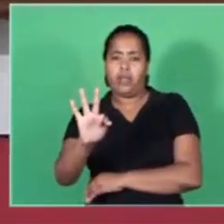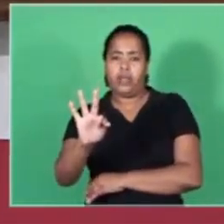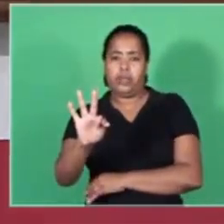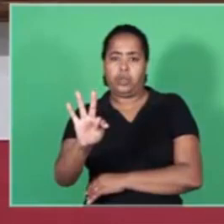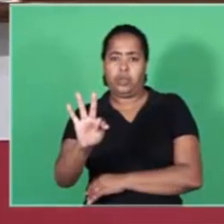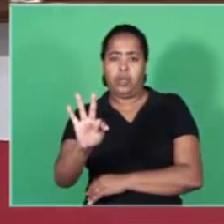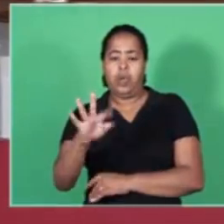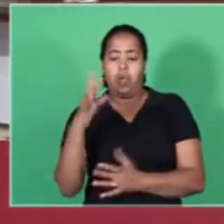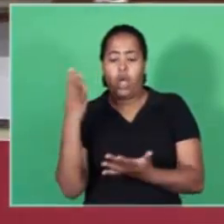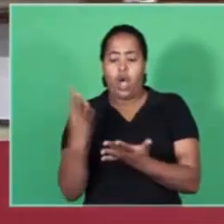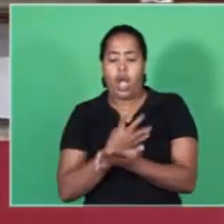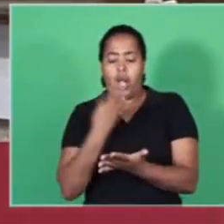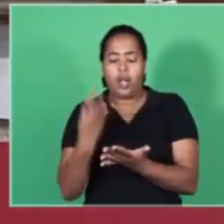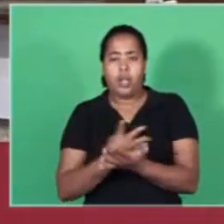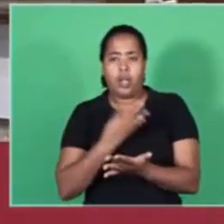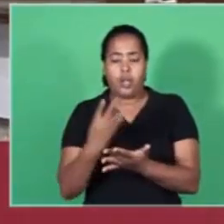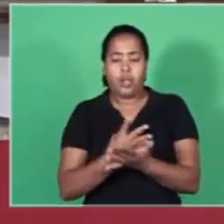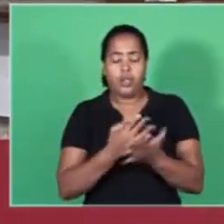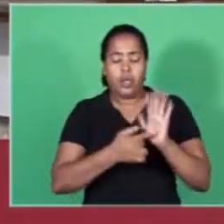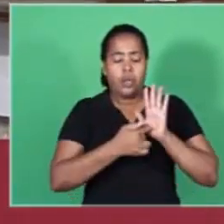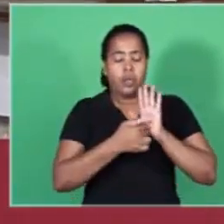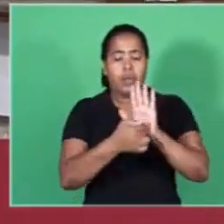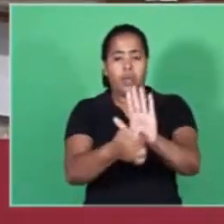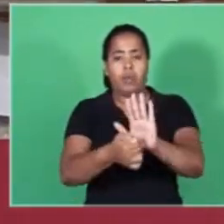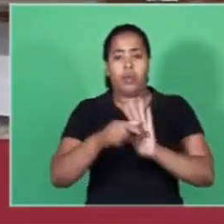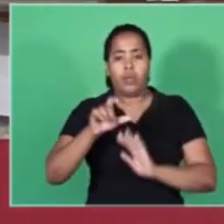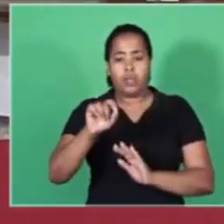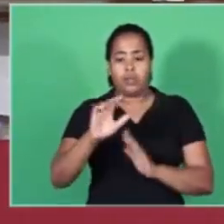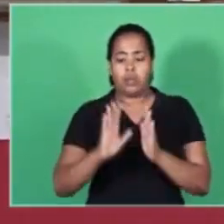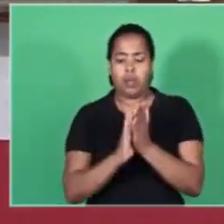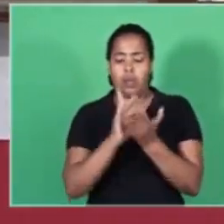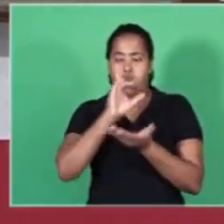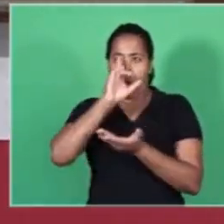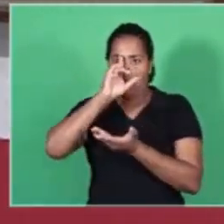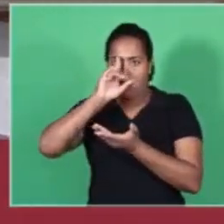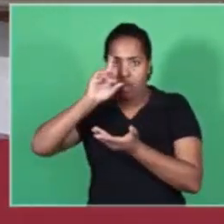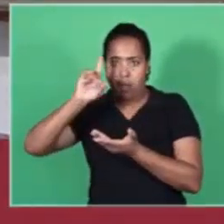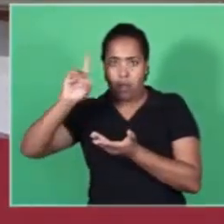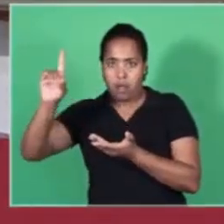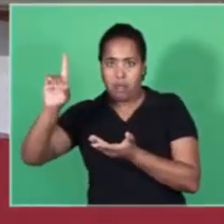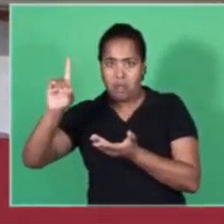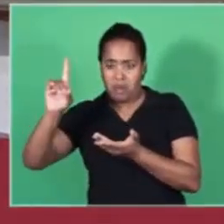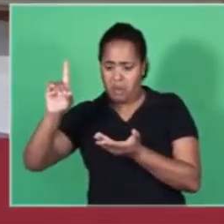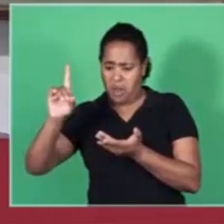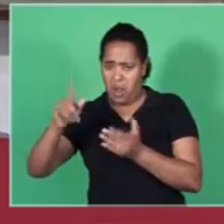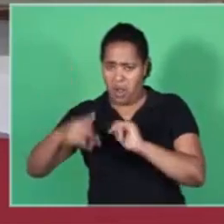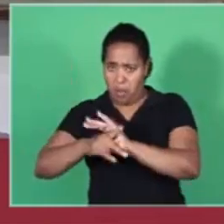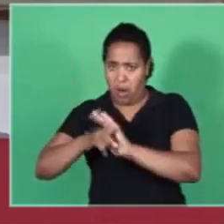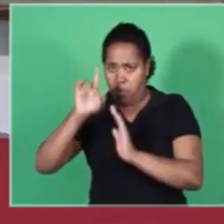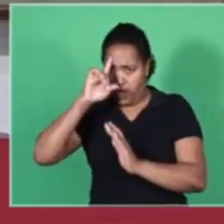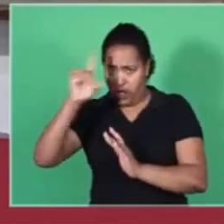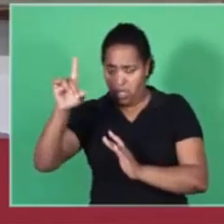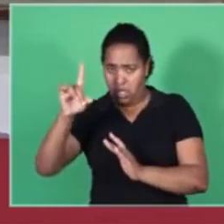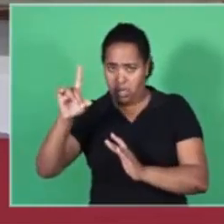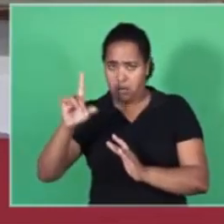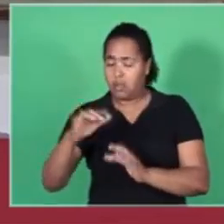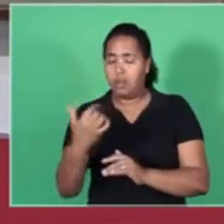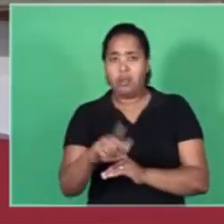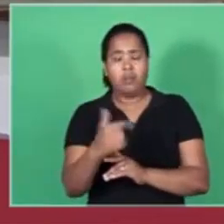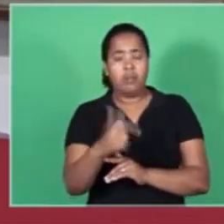dizia? Ele dizia que a Bíblia não era a palavra de Deus. A Bíblia continha. Sabe por